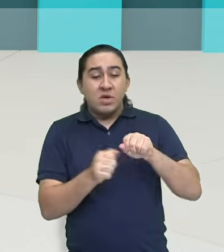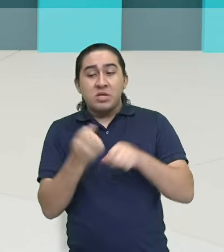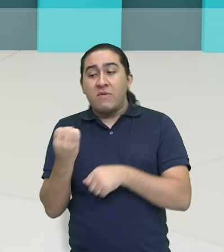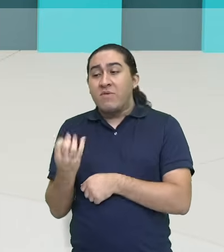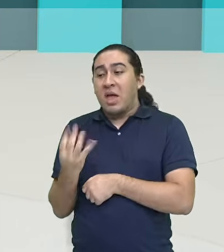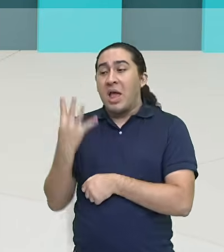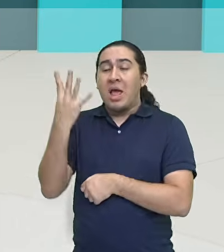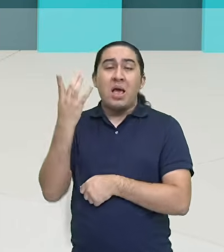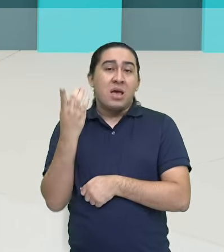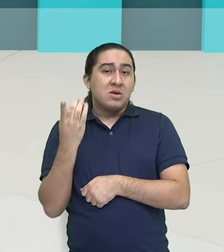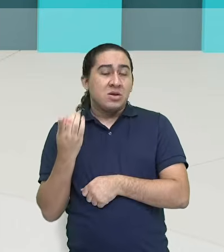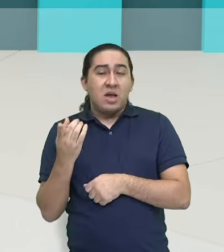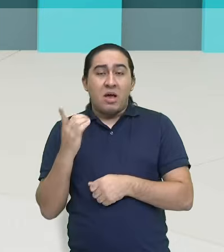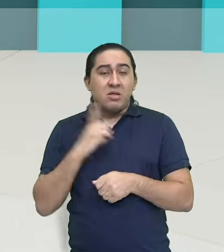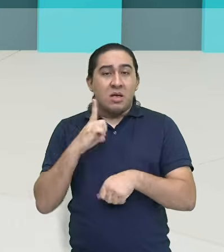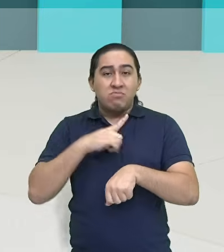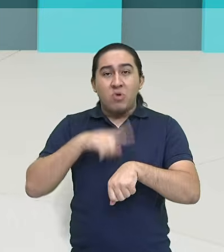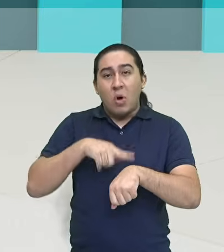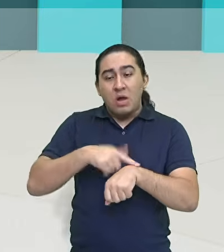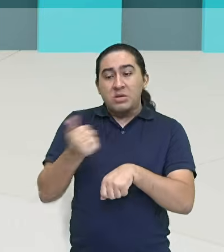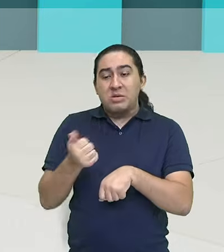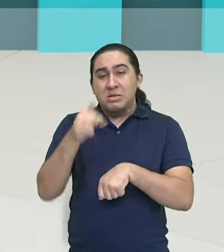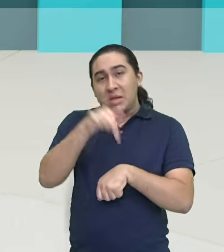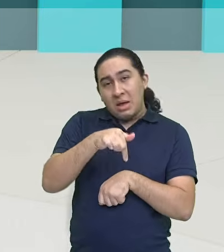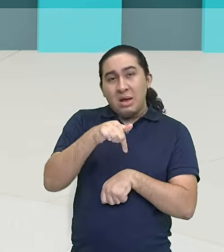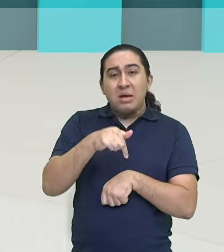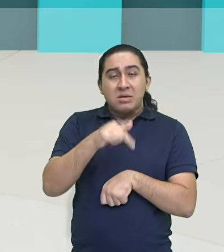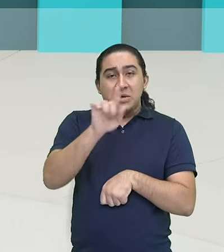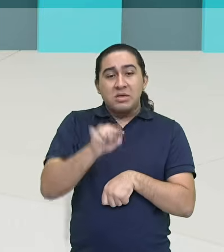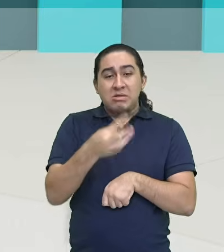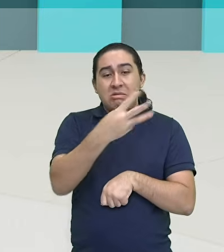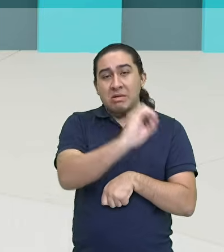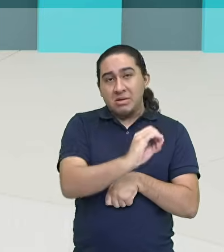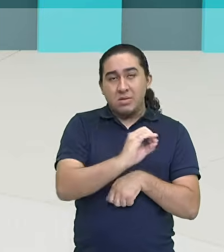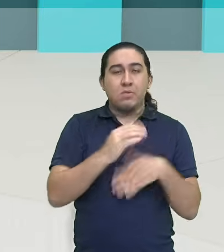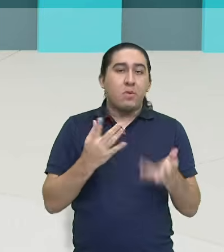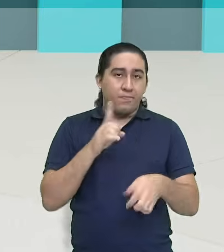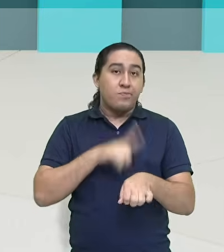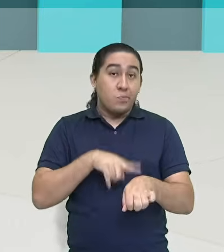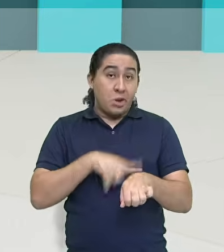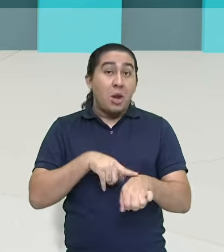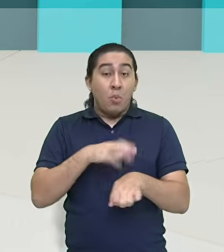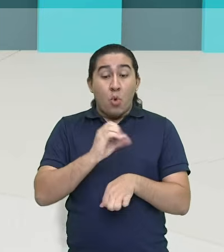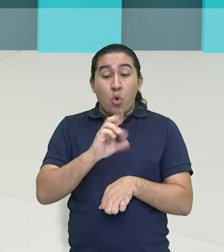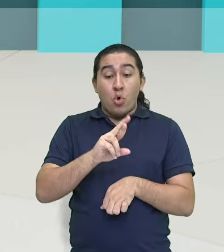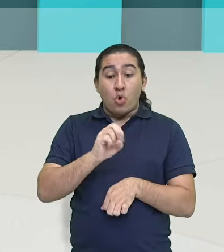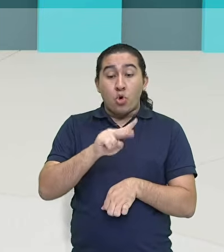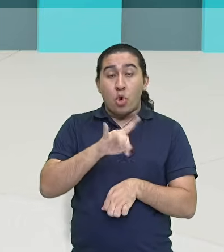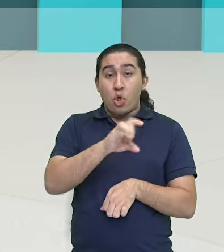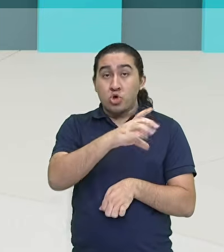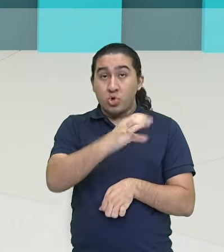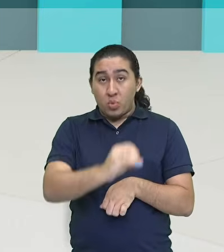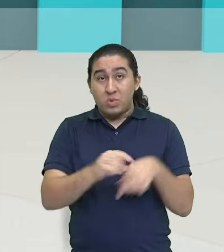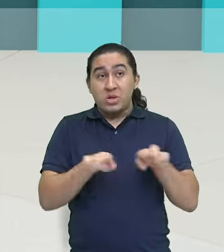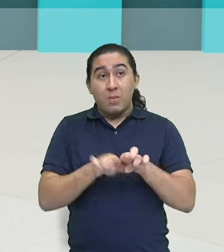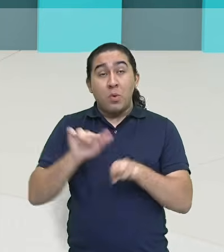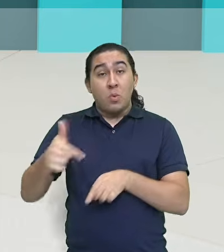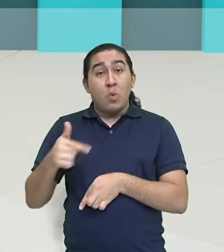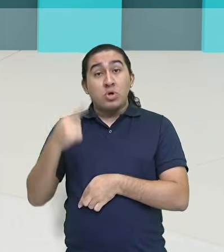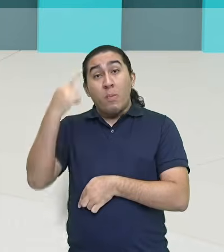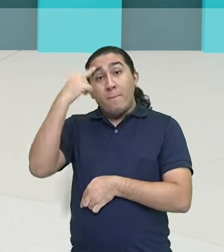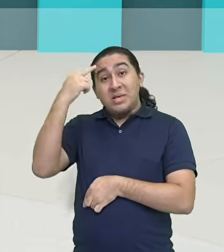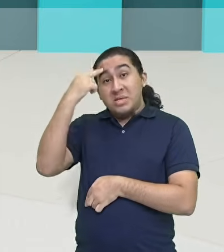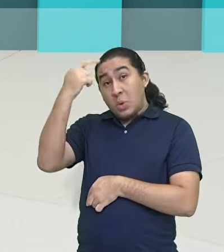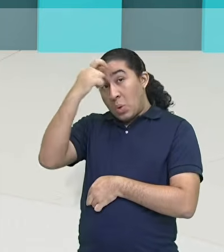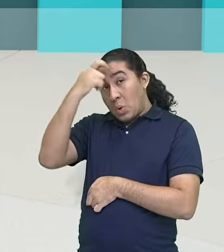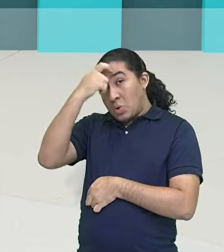viagem às 17 horas e 30 minutos. Então, nós temos aí o tempo cronológico. E nós temos também o tempo psicológico, que